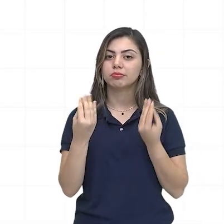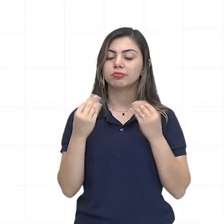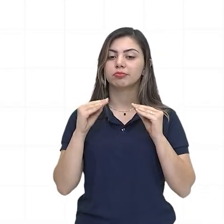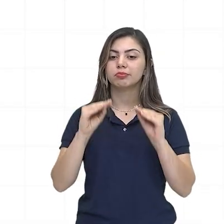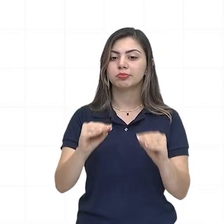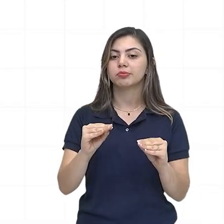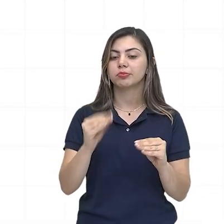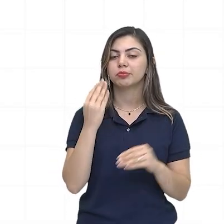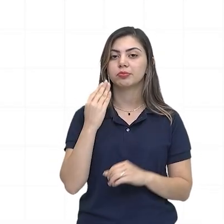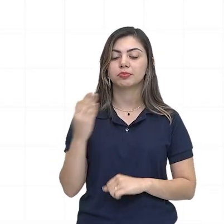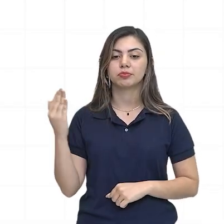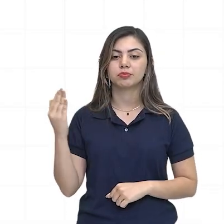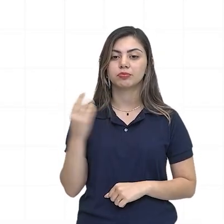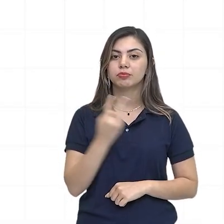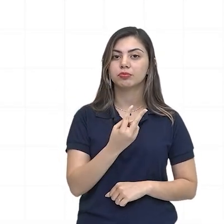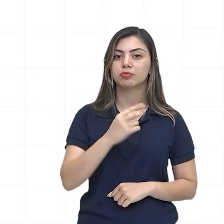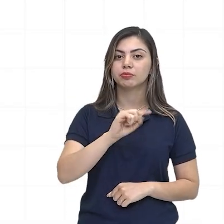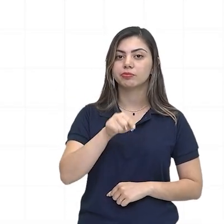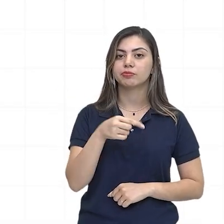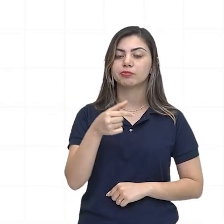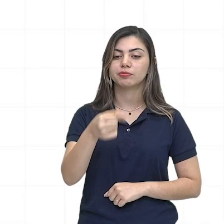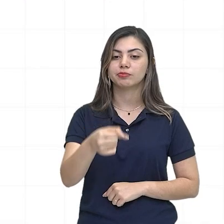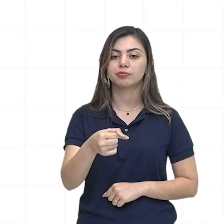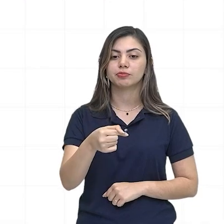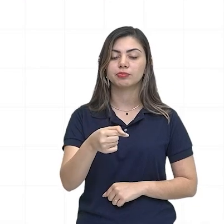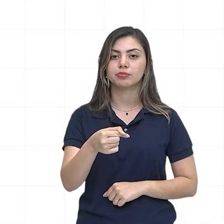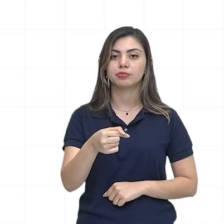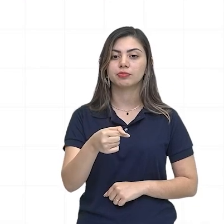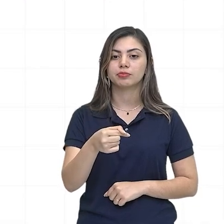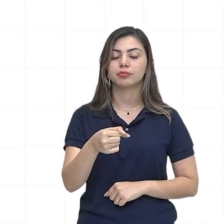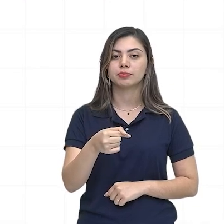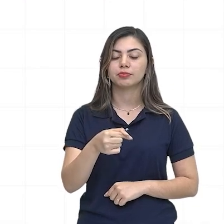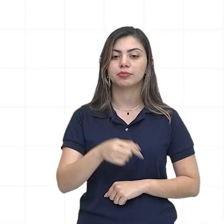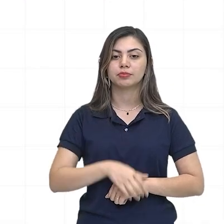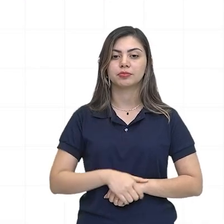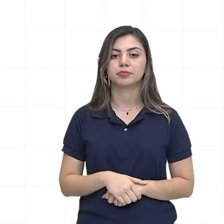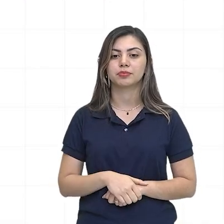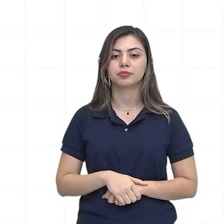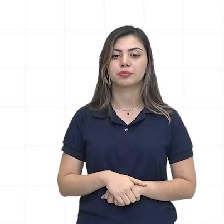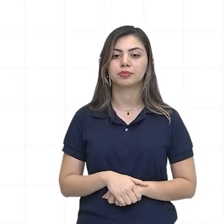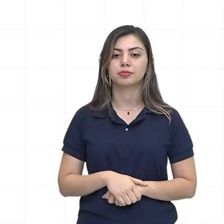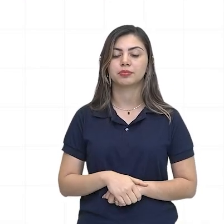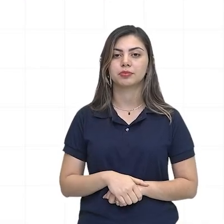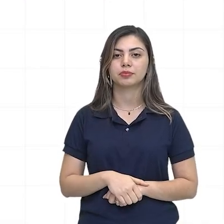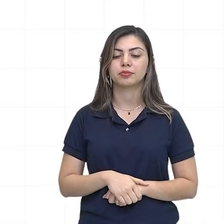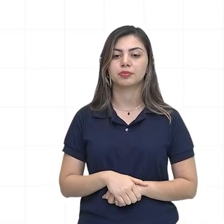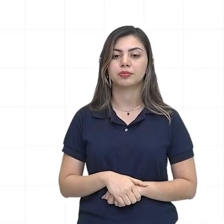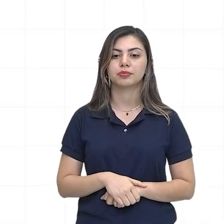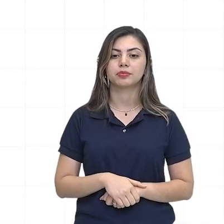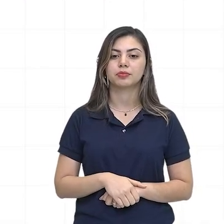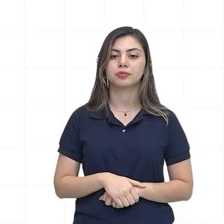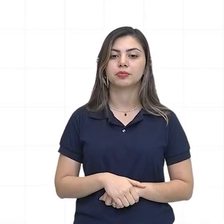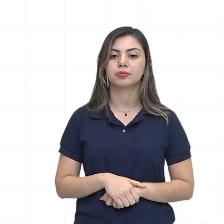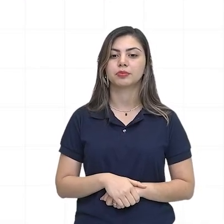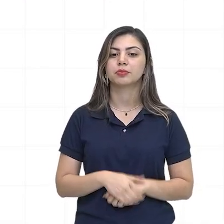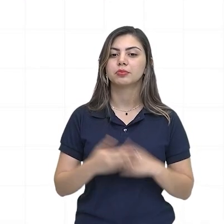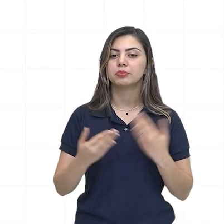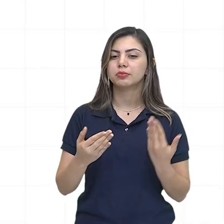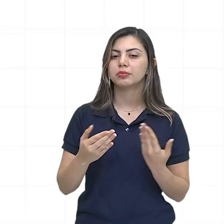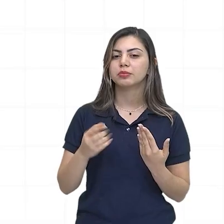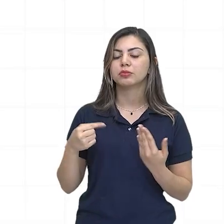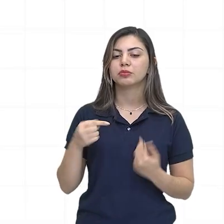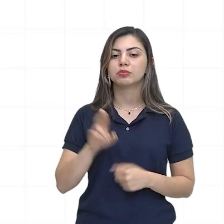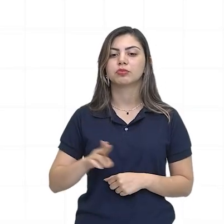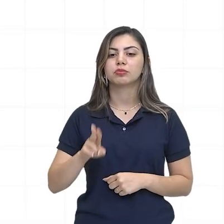ó, 2,7. E aí, a gente vai usar aqui onde está esse x elevado a y.